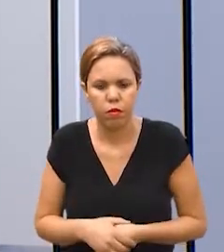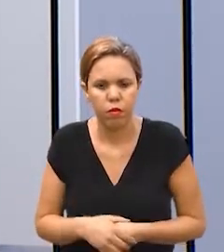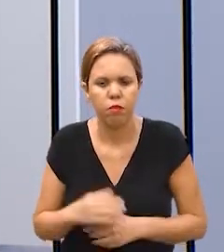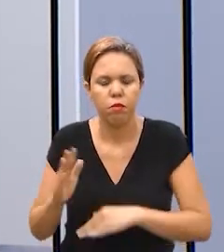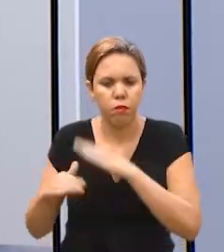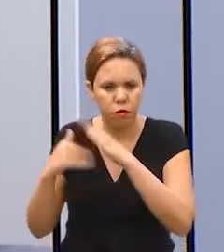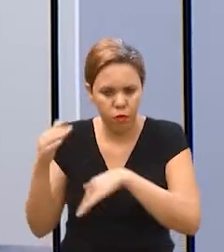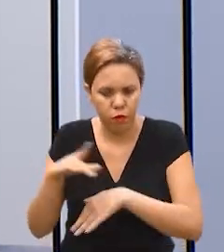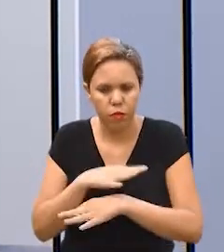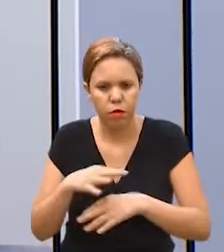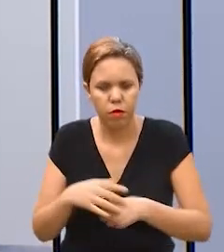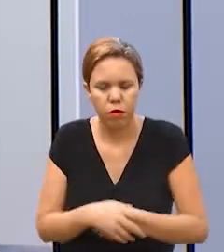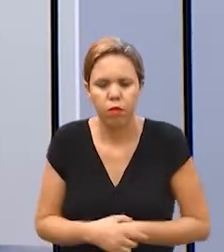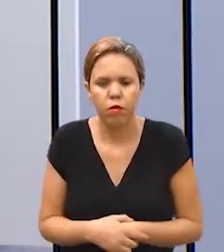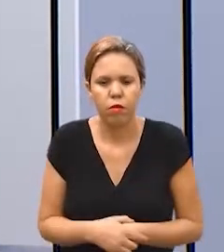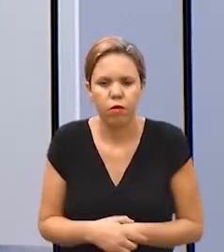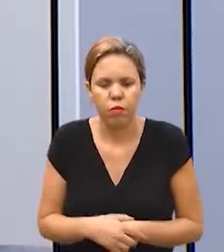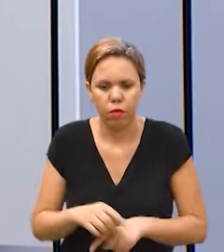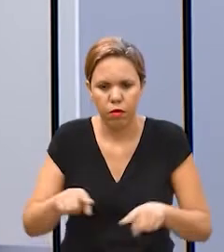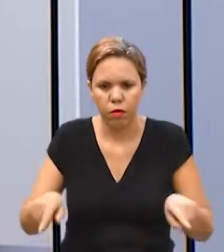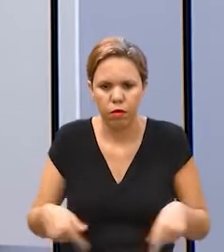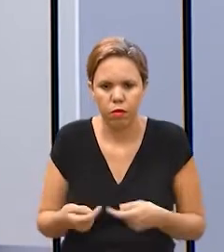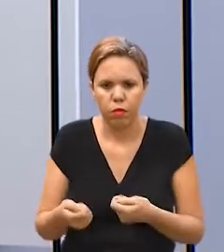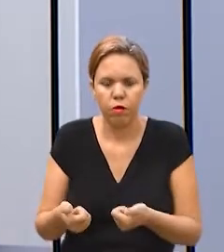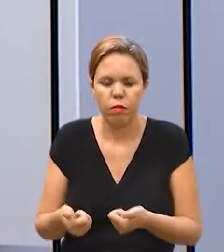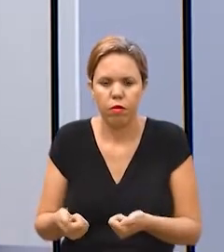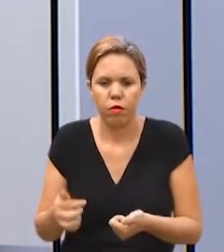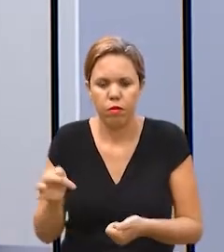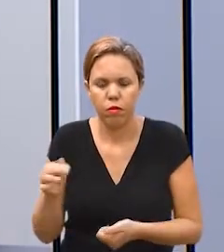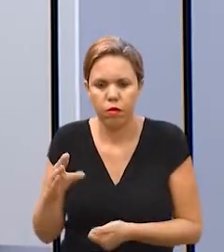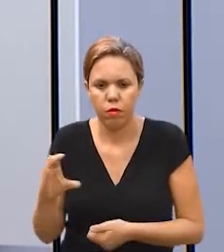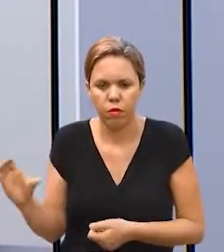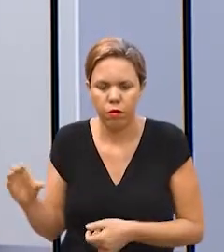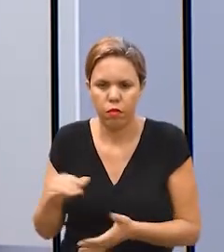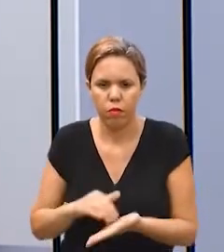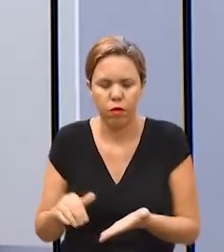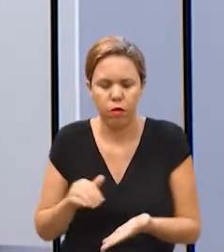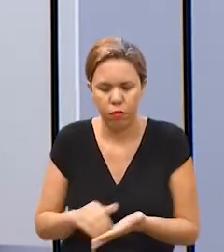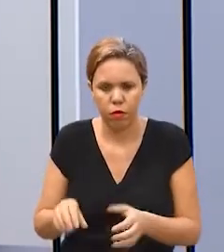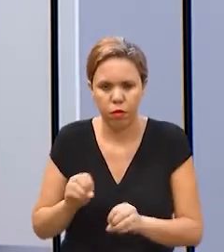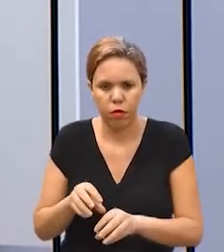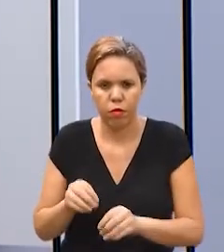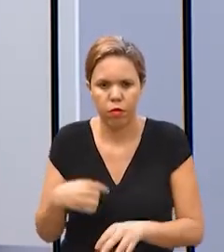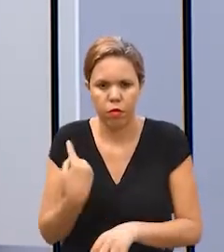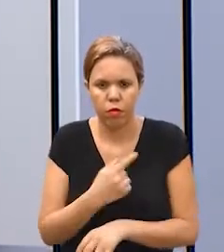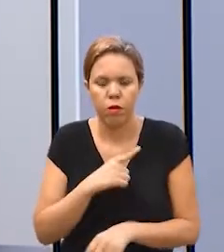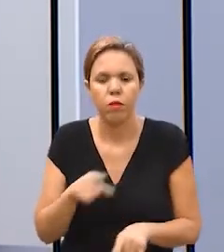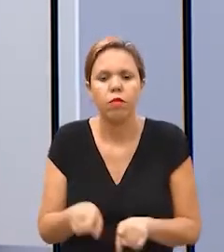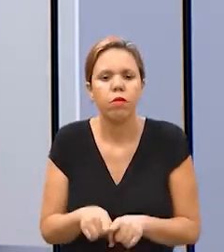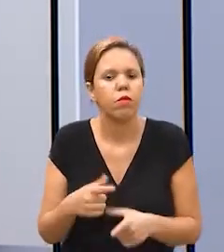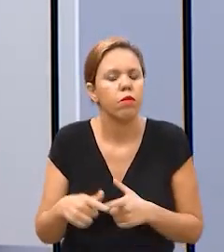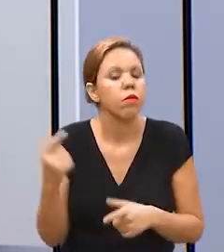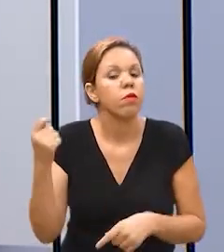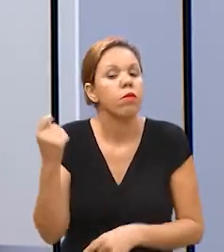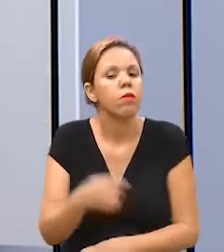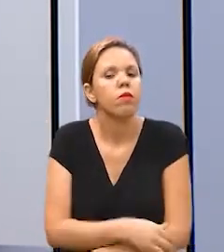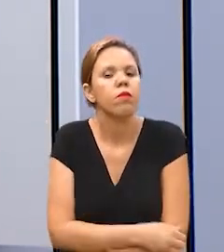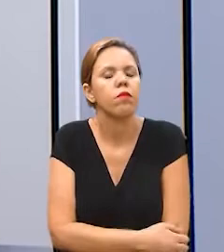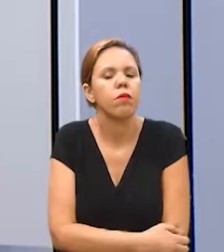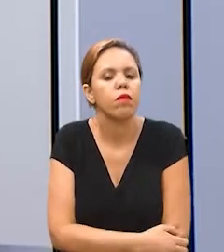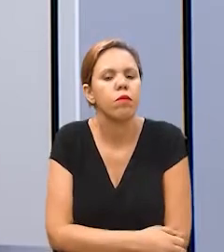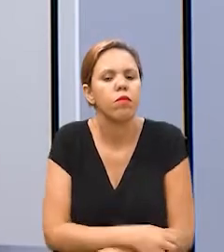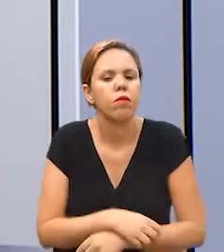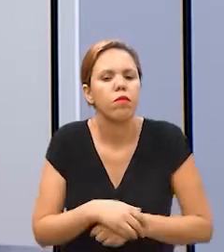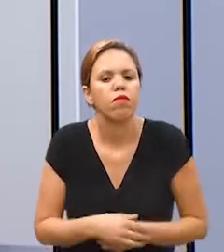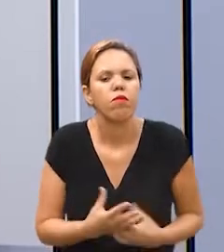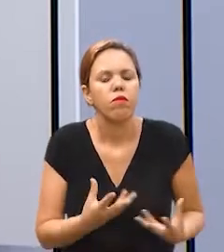na cidade, com essas salas oferecidas pela FUMEC, pela Secretaria, mas nós temos ainda um problema grave, que são